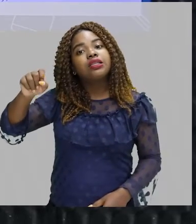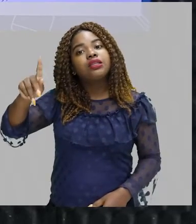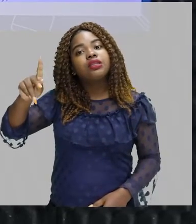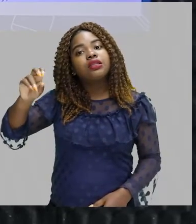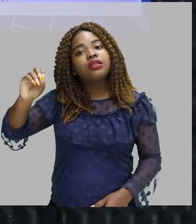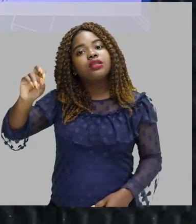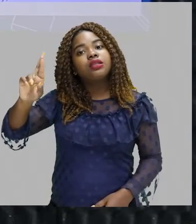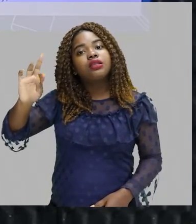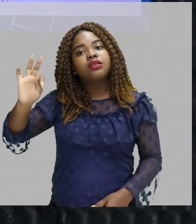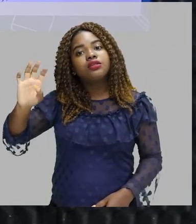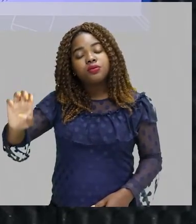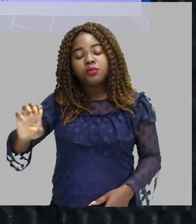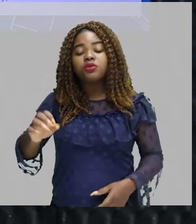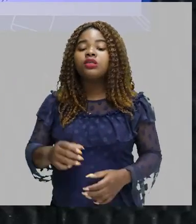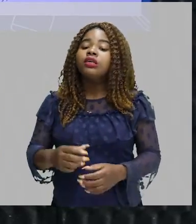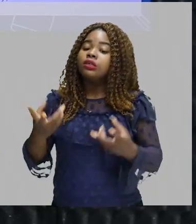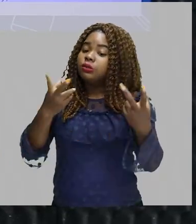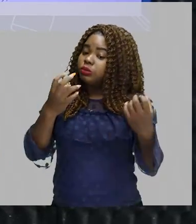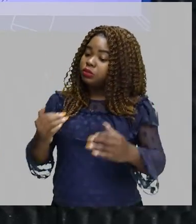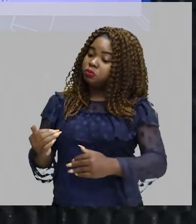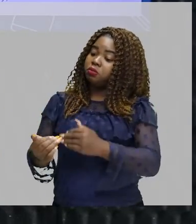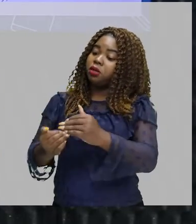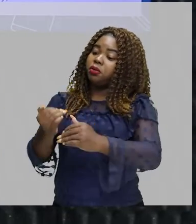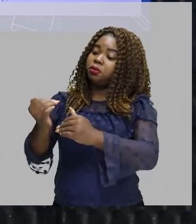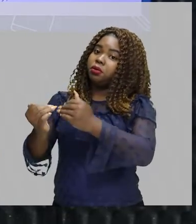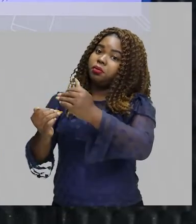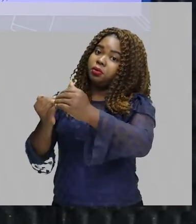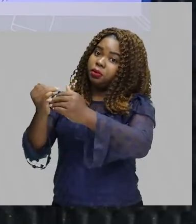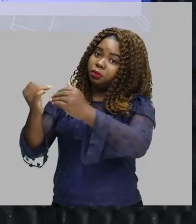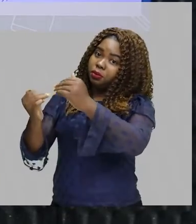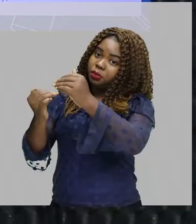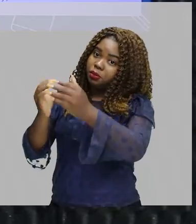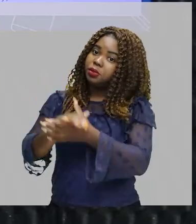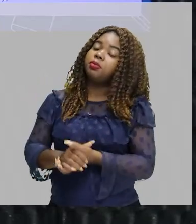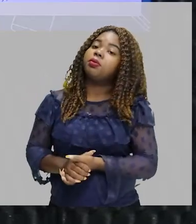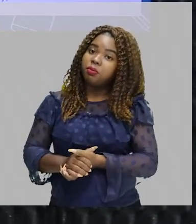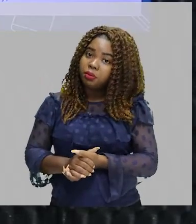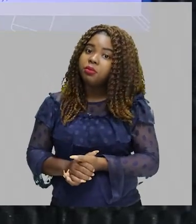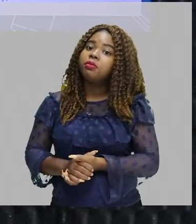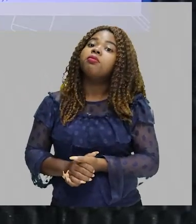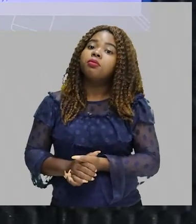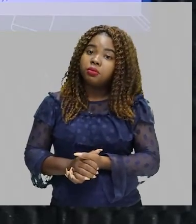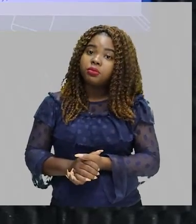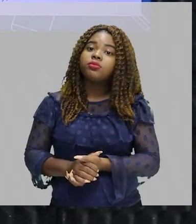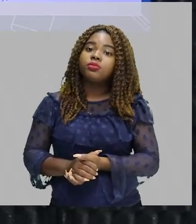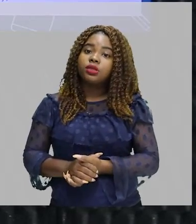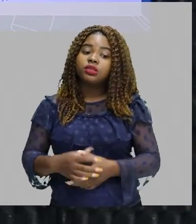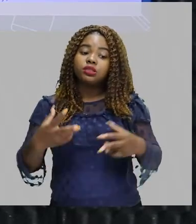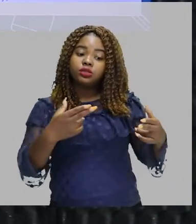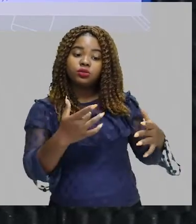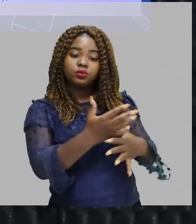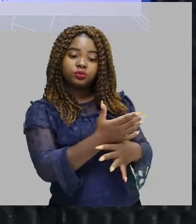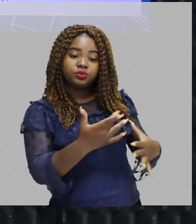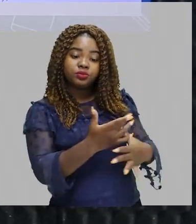tu já vai perceber uma evolução que teoricamente tu atrela ao espaço urbano presente